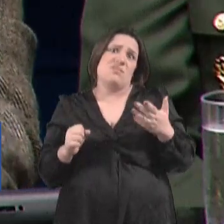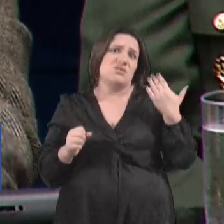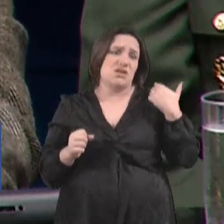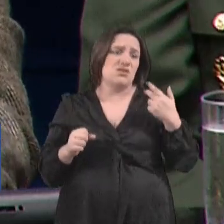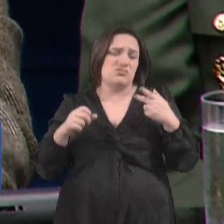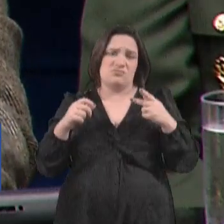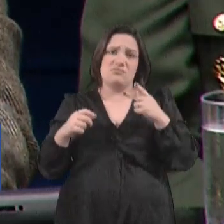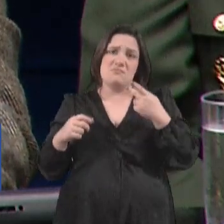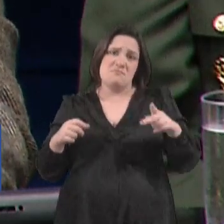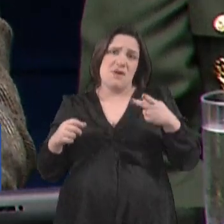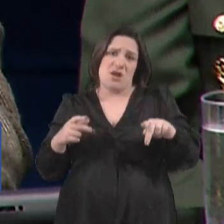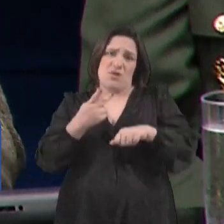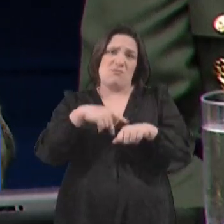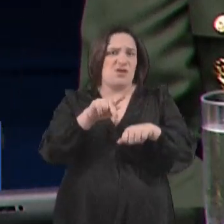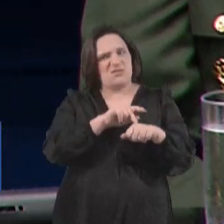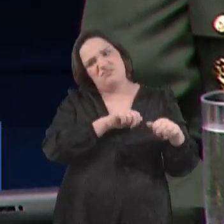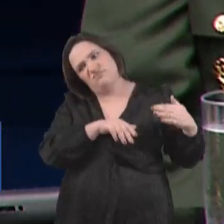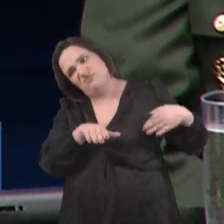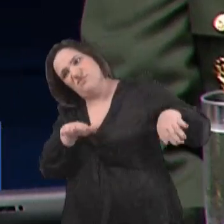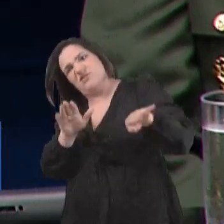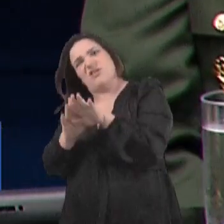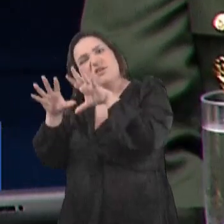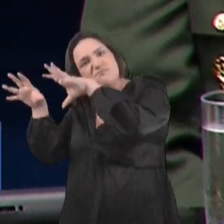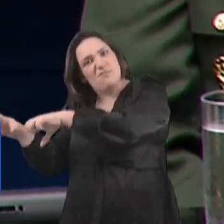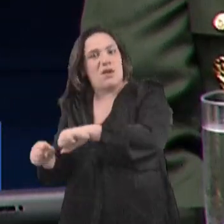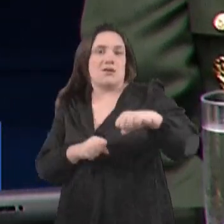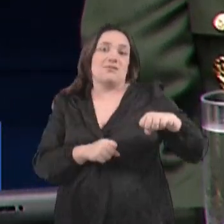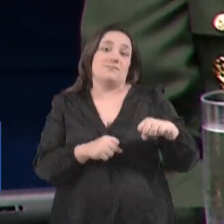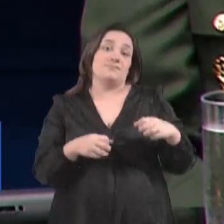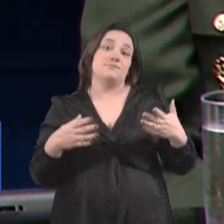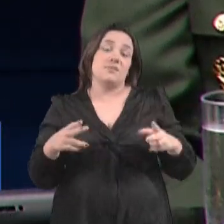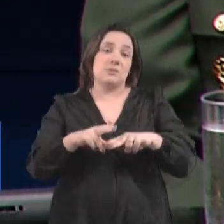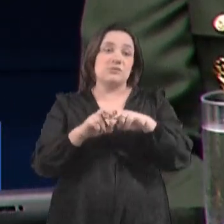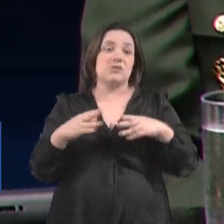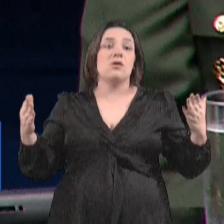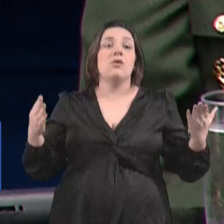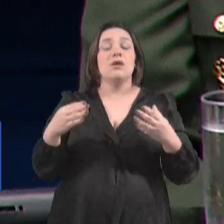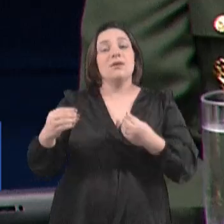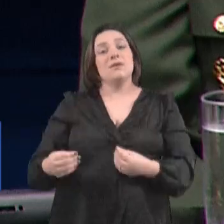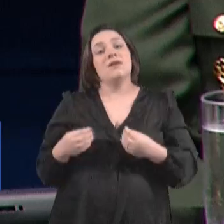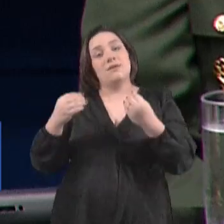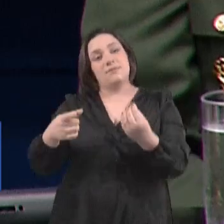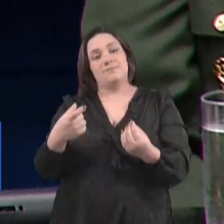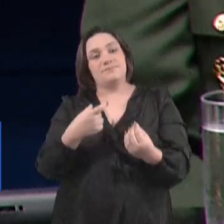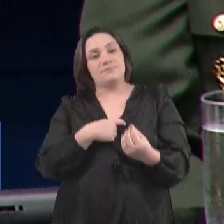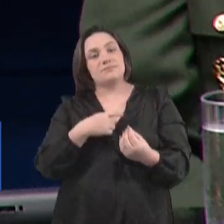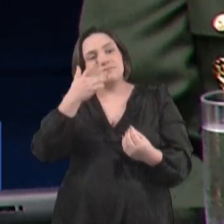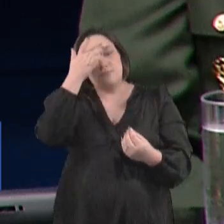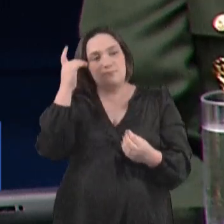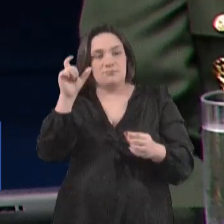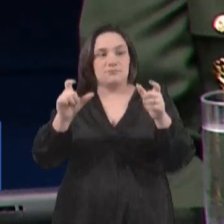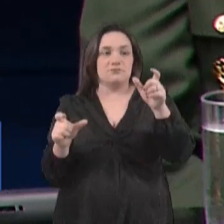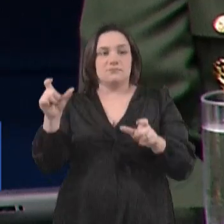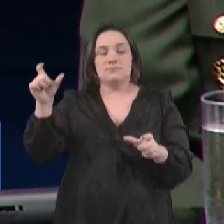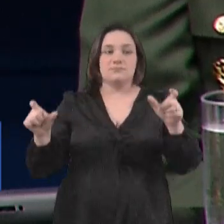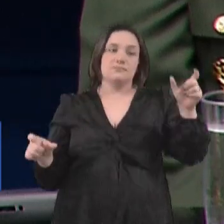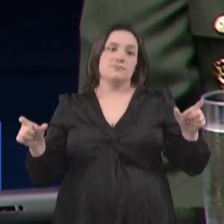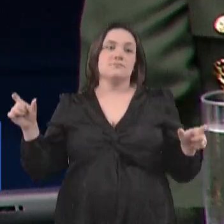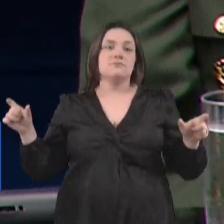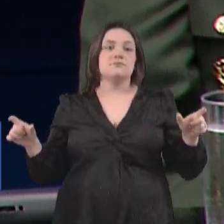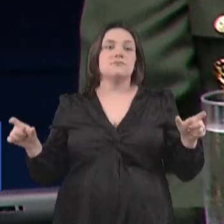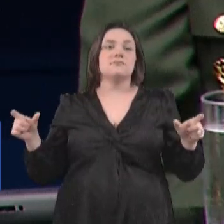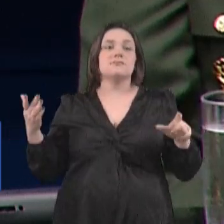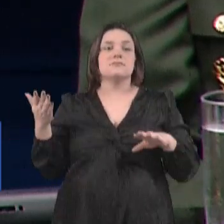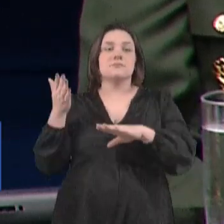deputado Júnior Mock, entregar essa medalha a personalidades